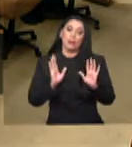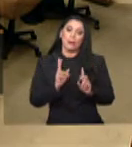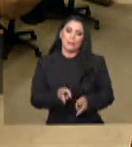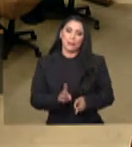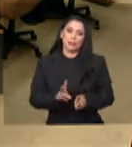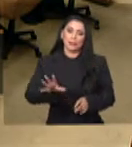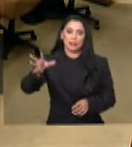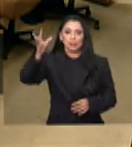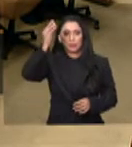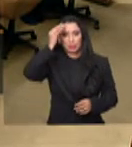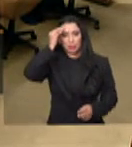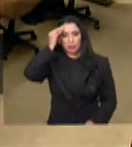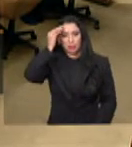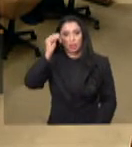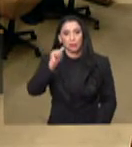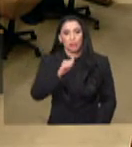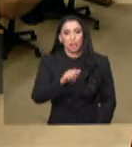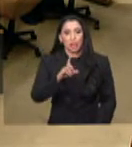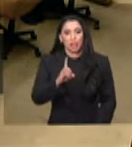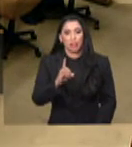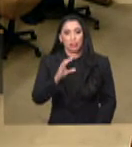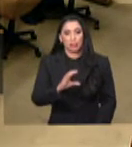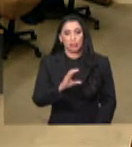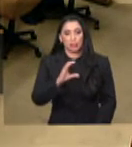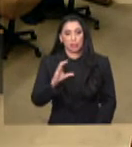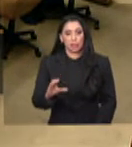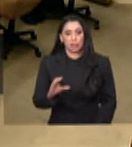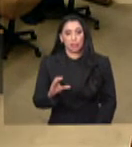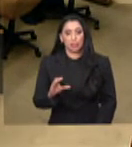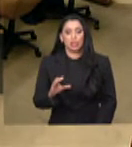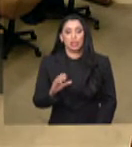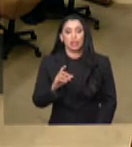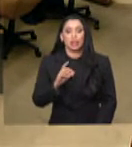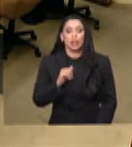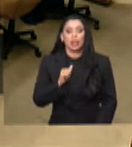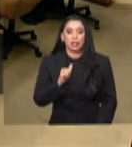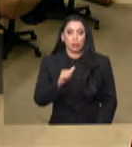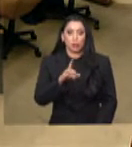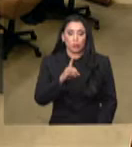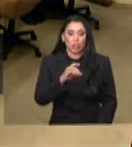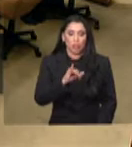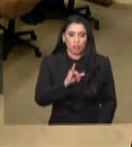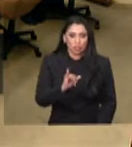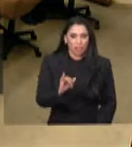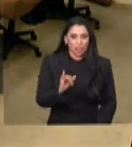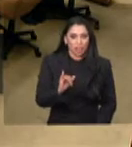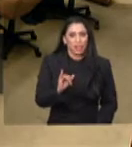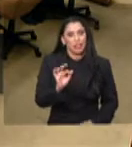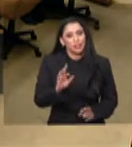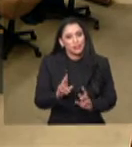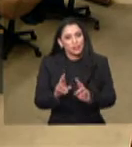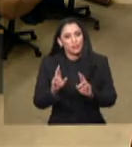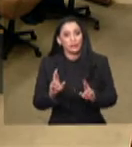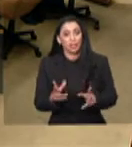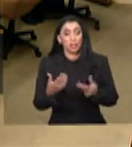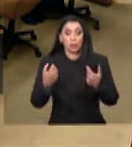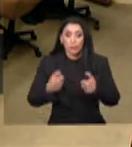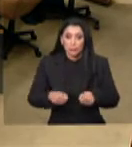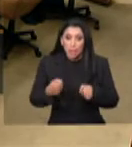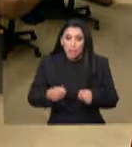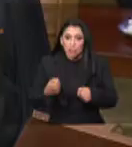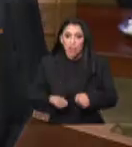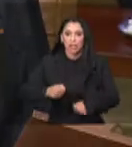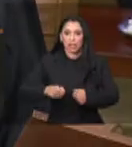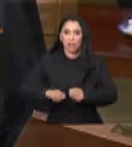do ADC era uma de com sinal trocado escrevi isso lá atrás e aí a Rigor precisava de